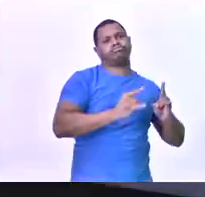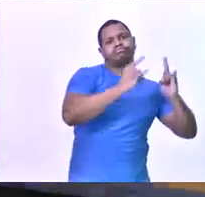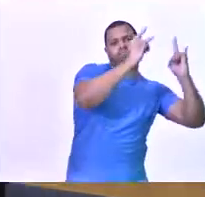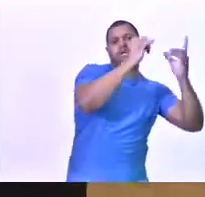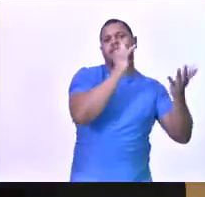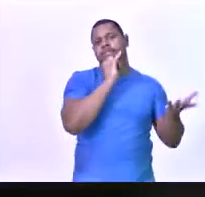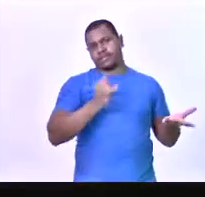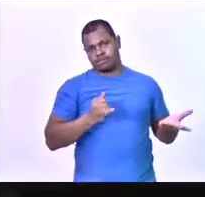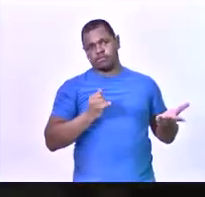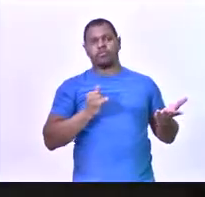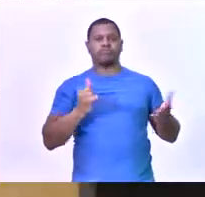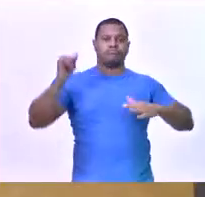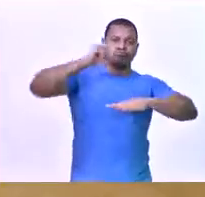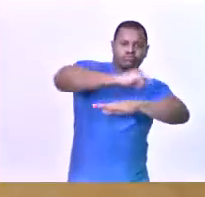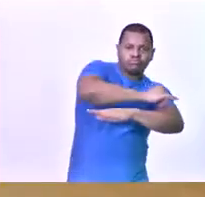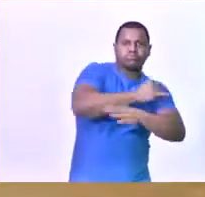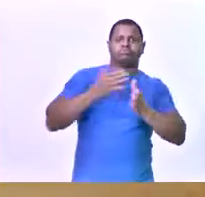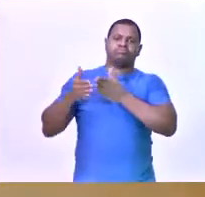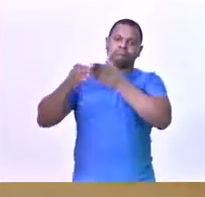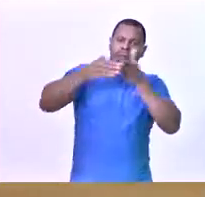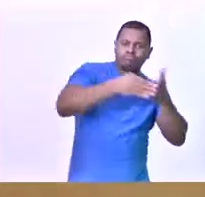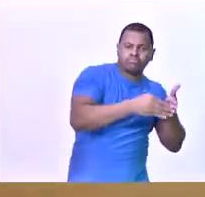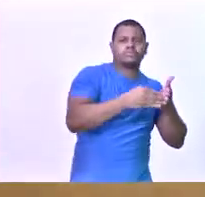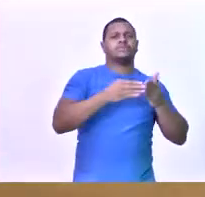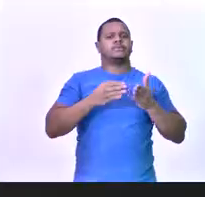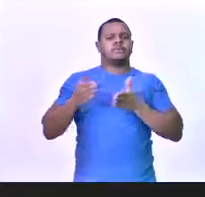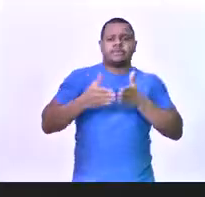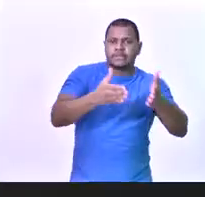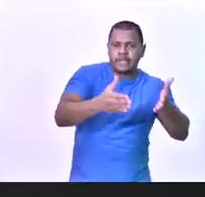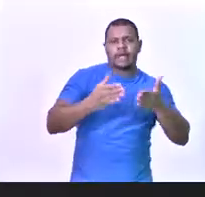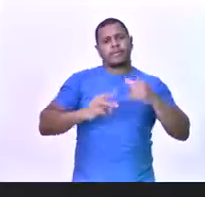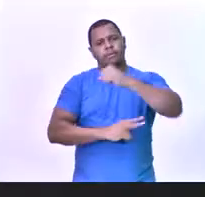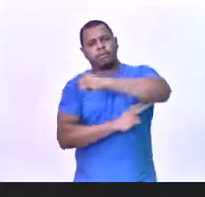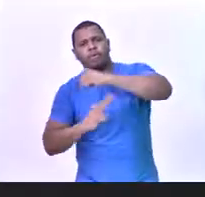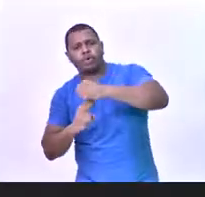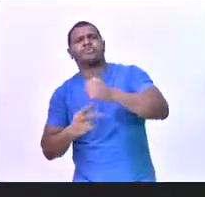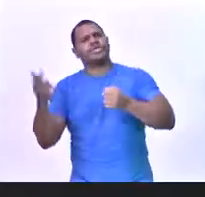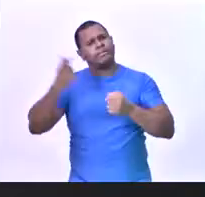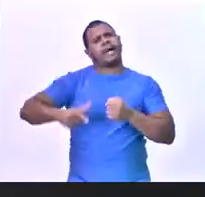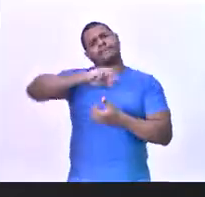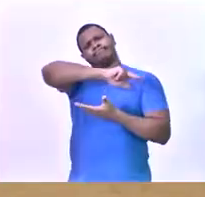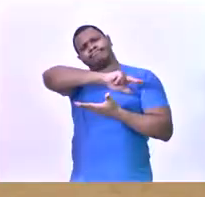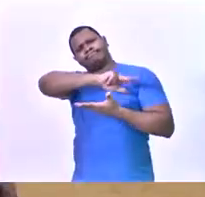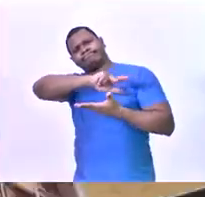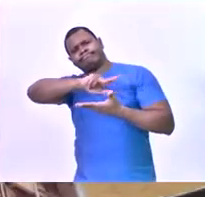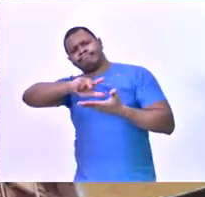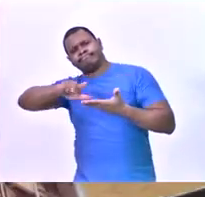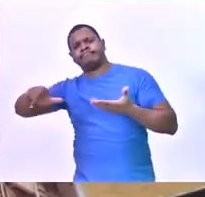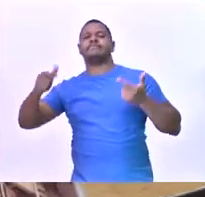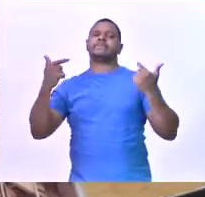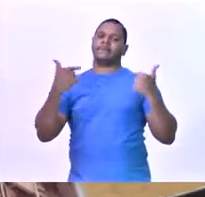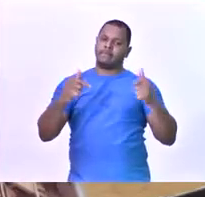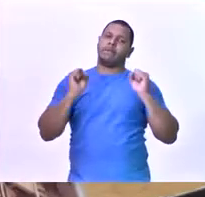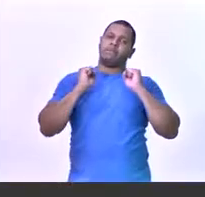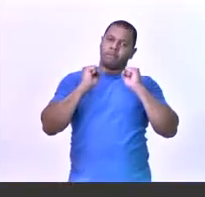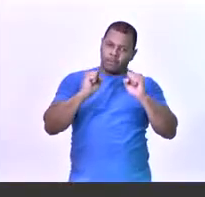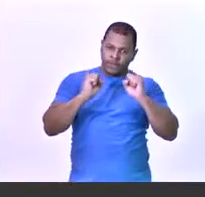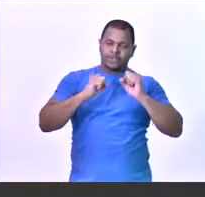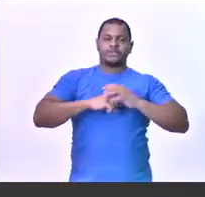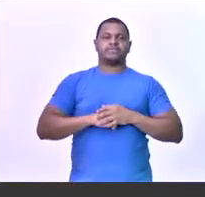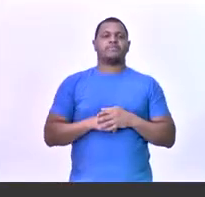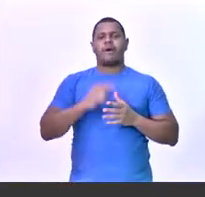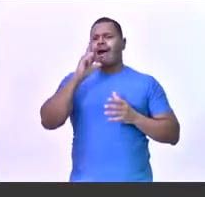como edificações, portos, aeroportos, estradas, pontes e outras grandes